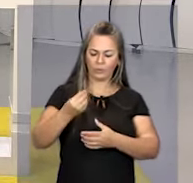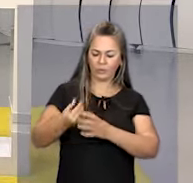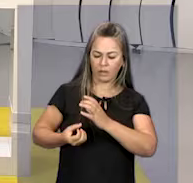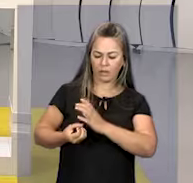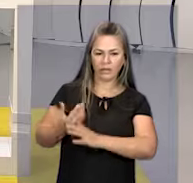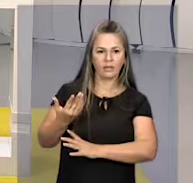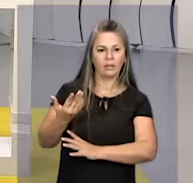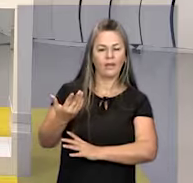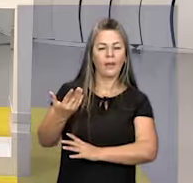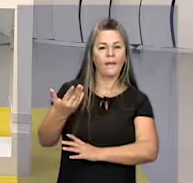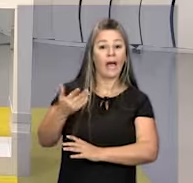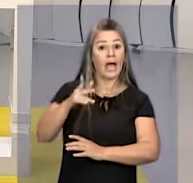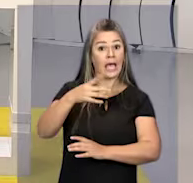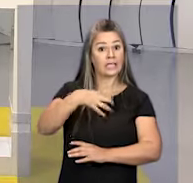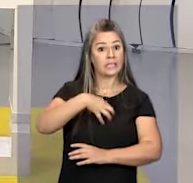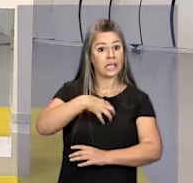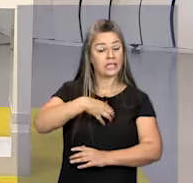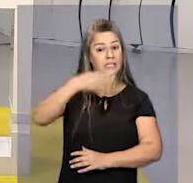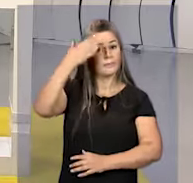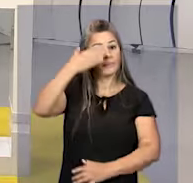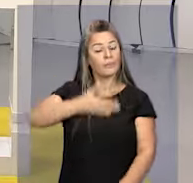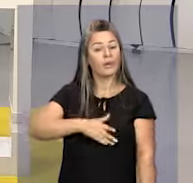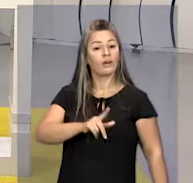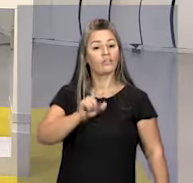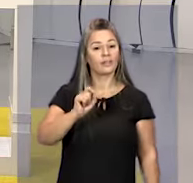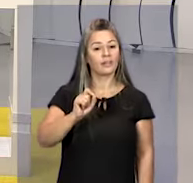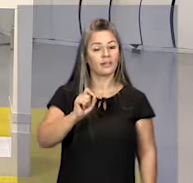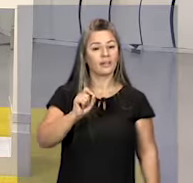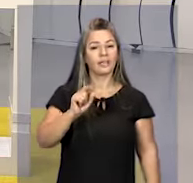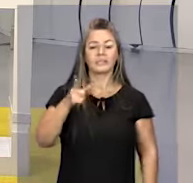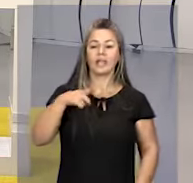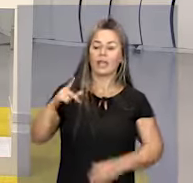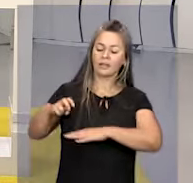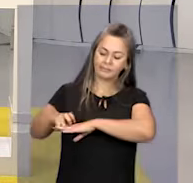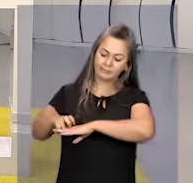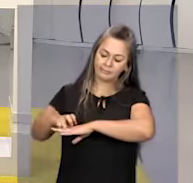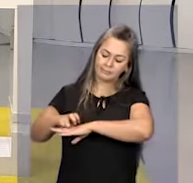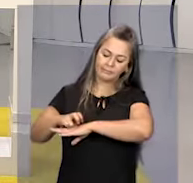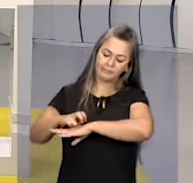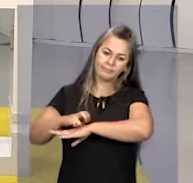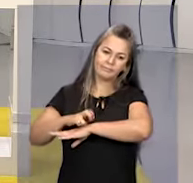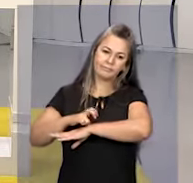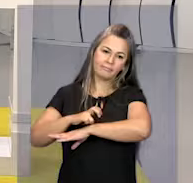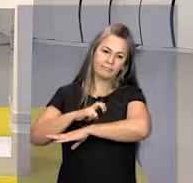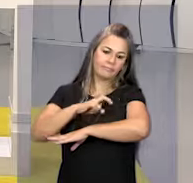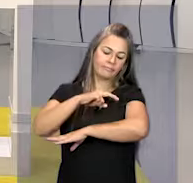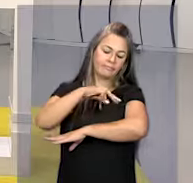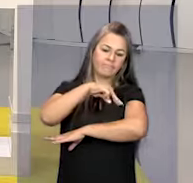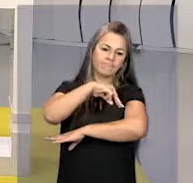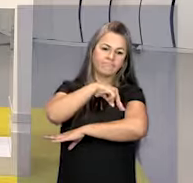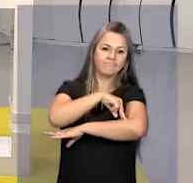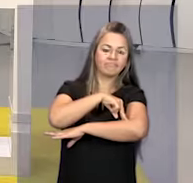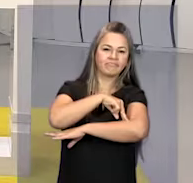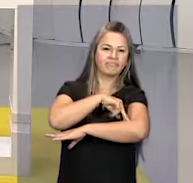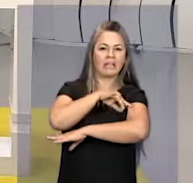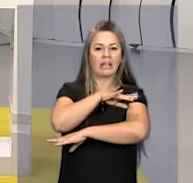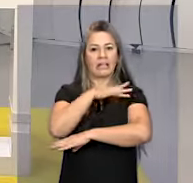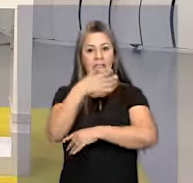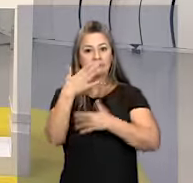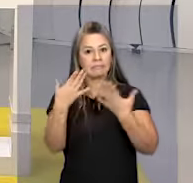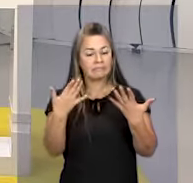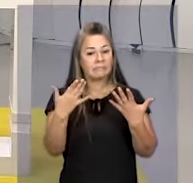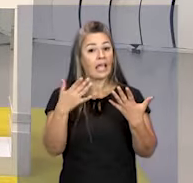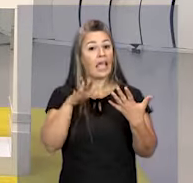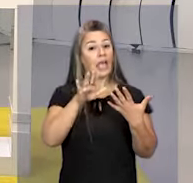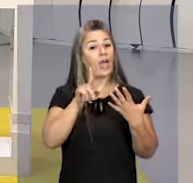falando cientificamente, se foi através da evolução, quem evoluiu de quem e aquela coisa toda,